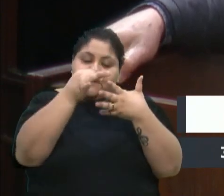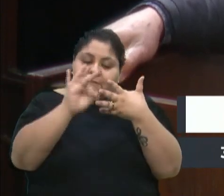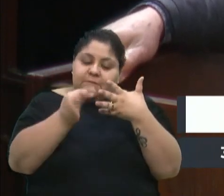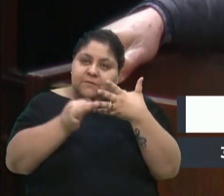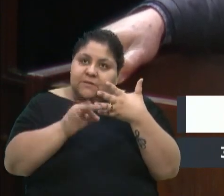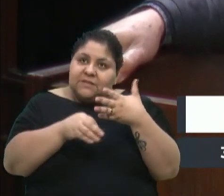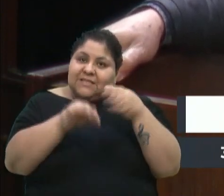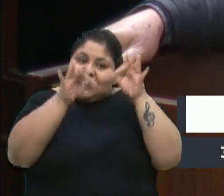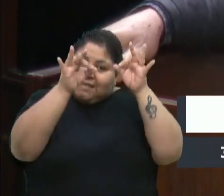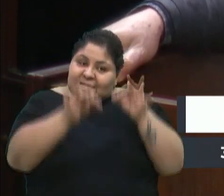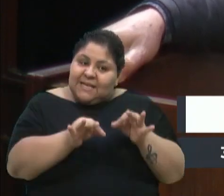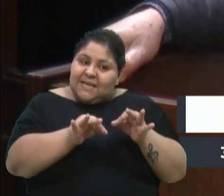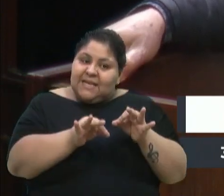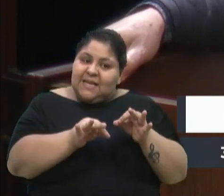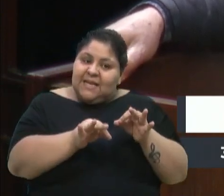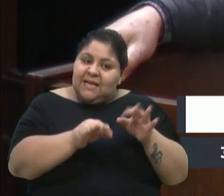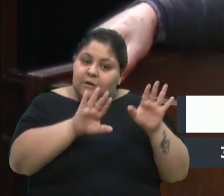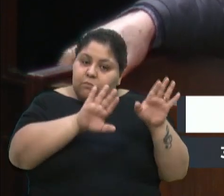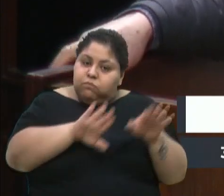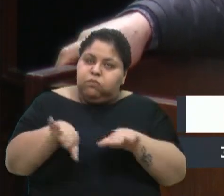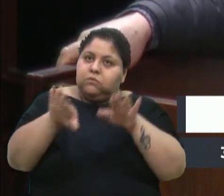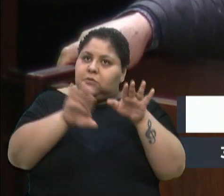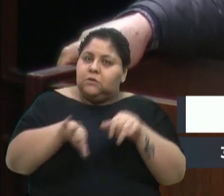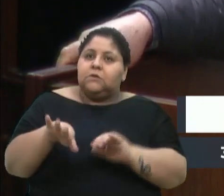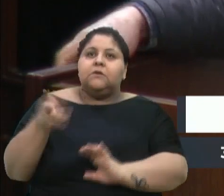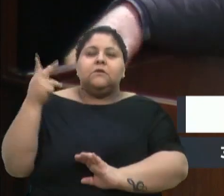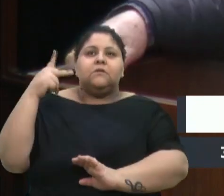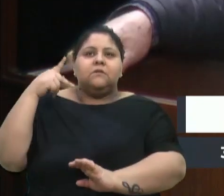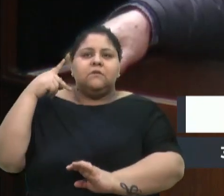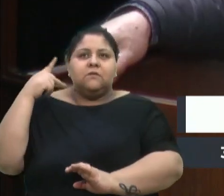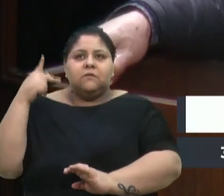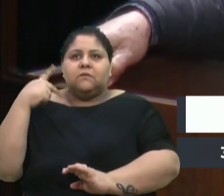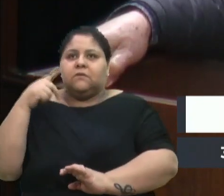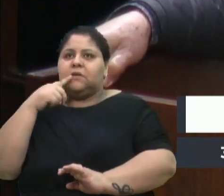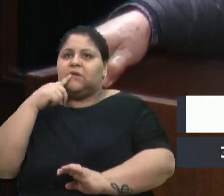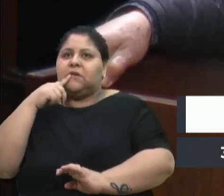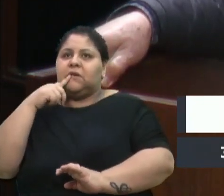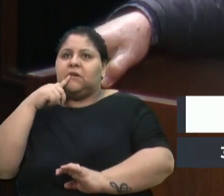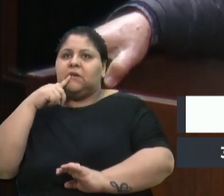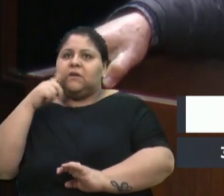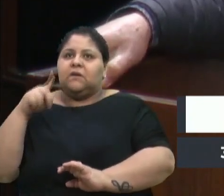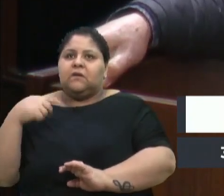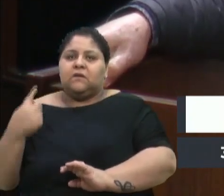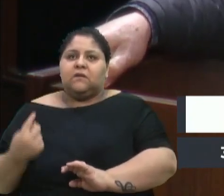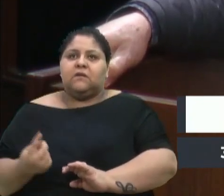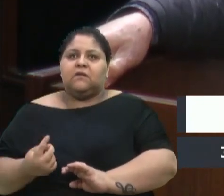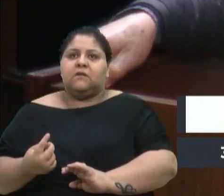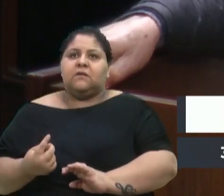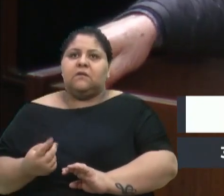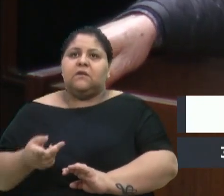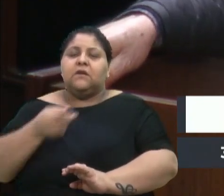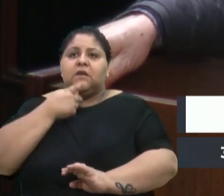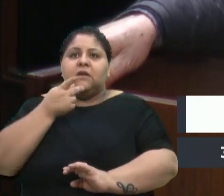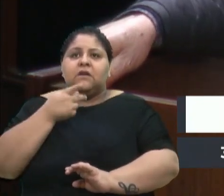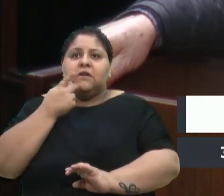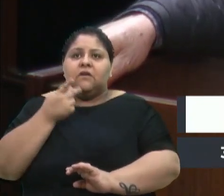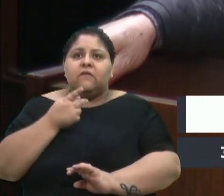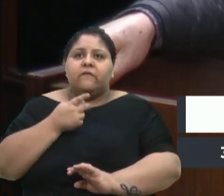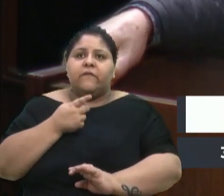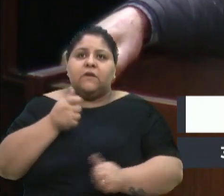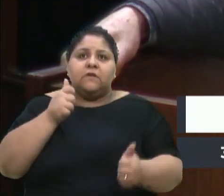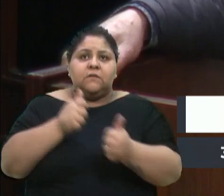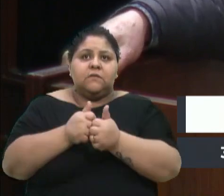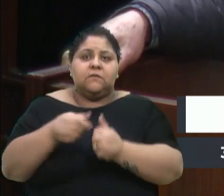quer produzir. Vereadora Rose falou em off que eu não iria lhe dar a parte. Eu lhe digo aqui na frente de todo mundo.